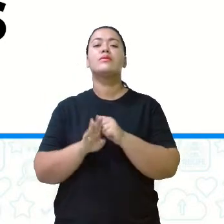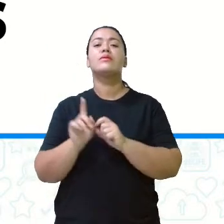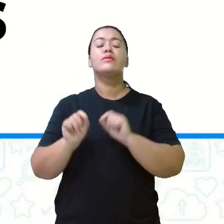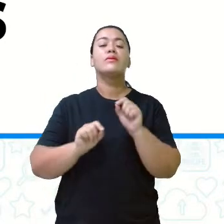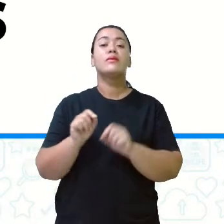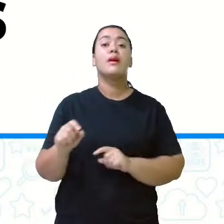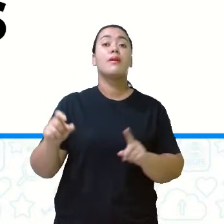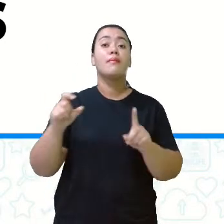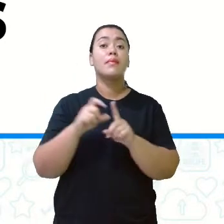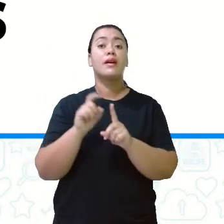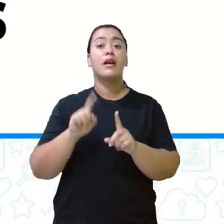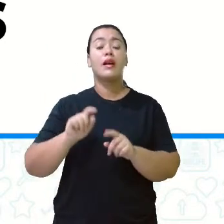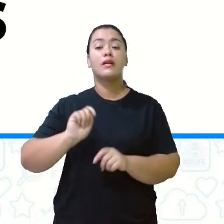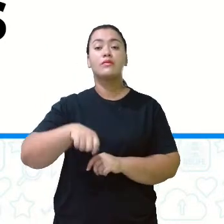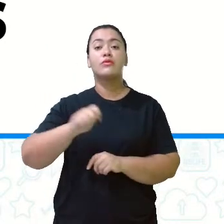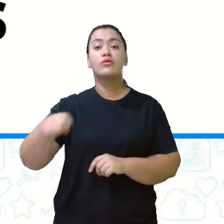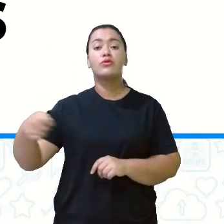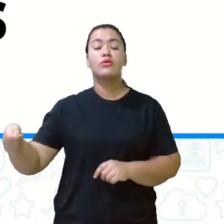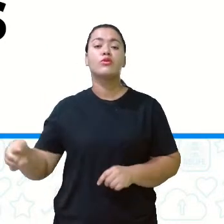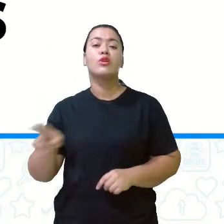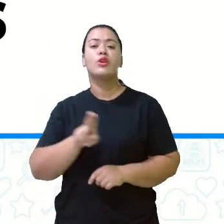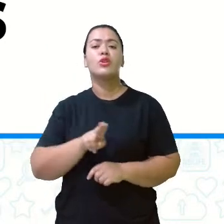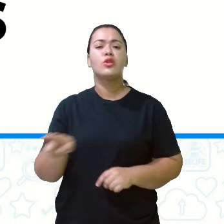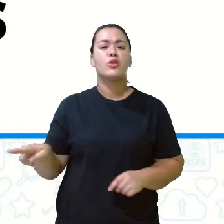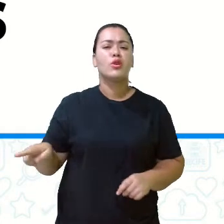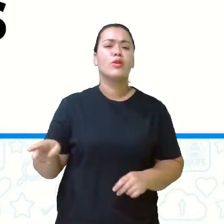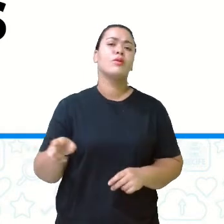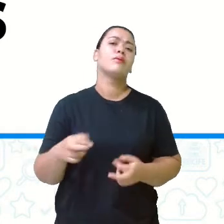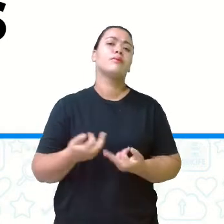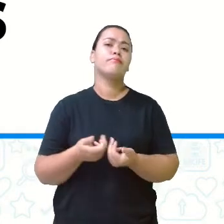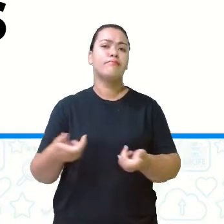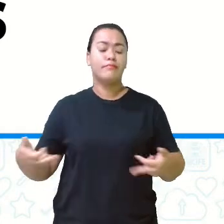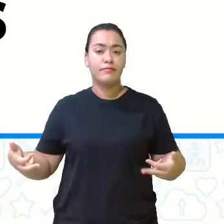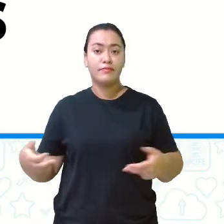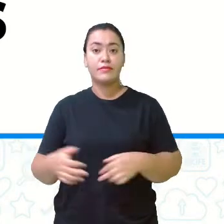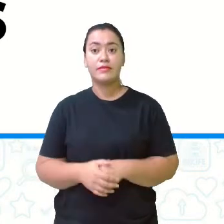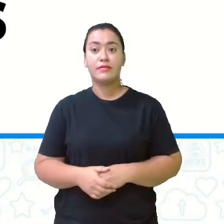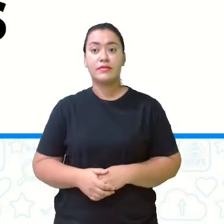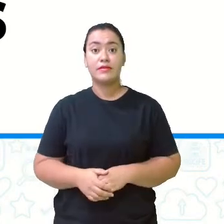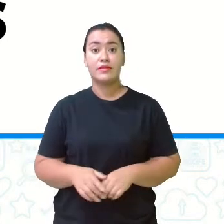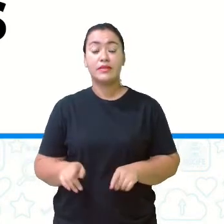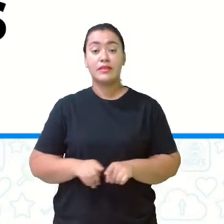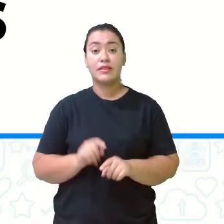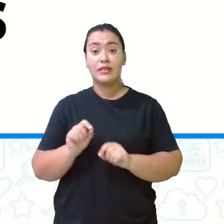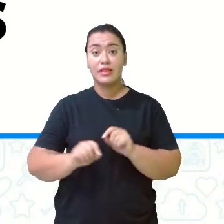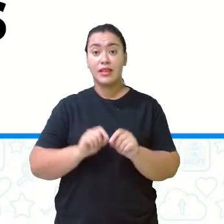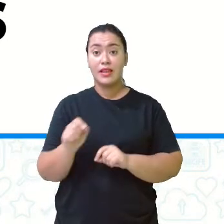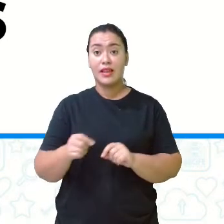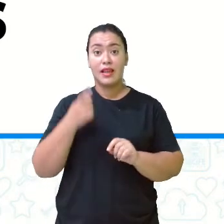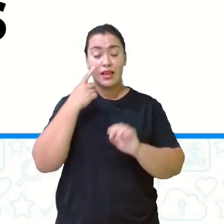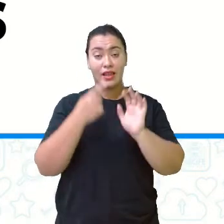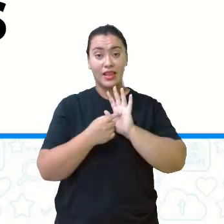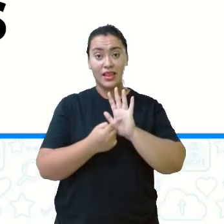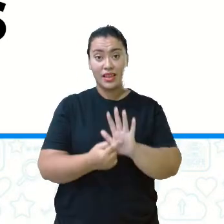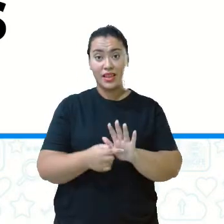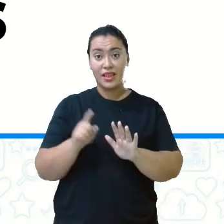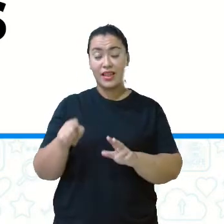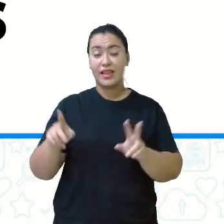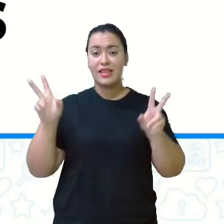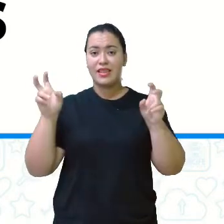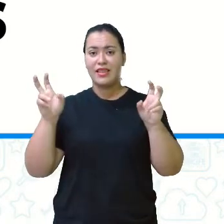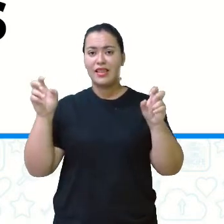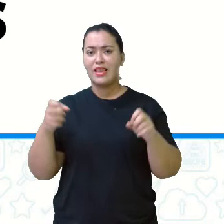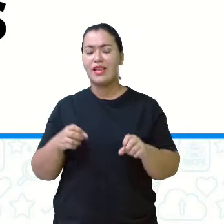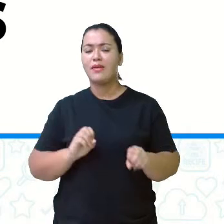palavra que dá nome aos seres, às coisas, aos elementos. E aí eu já trouxe, né, nessa tela o nosso tema de aula